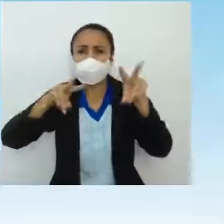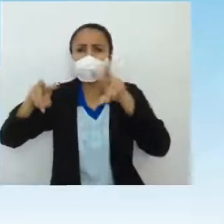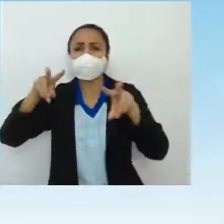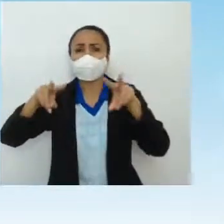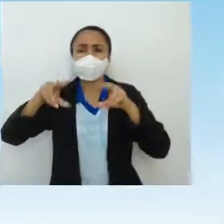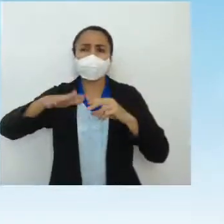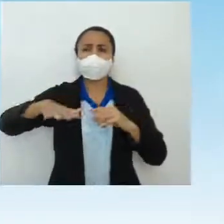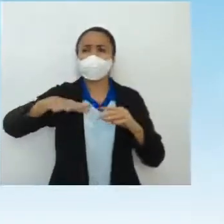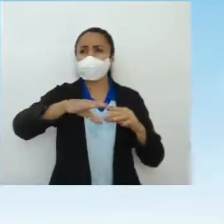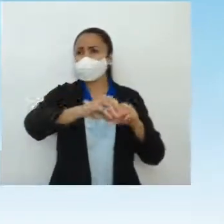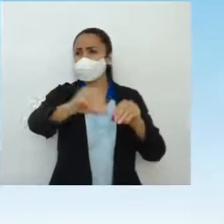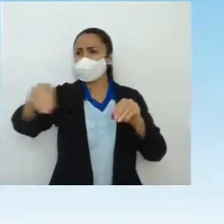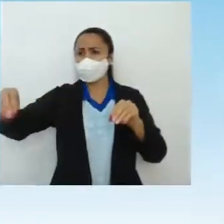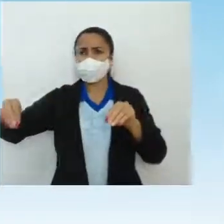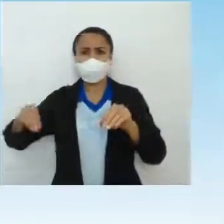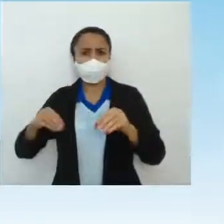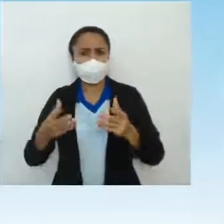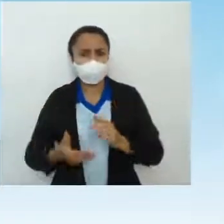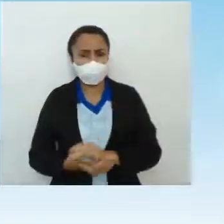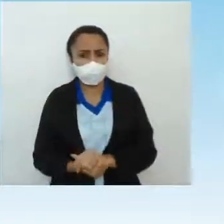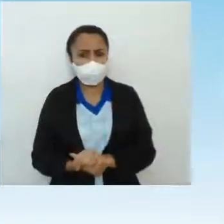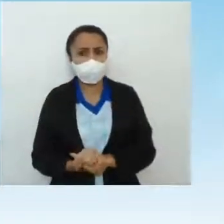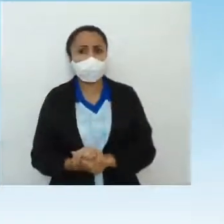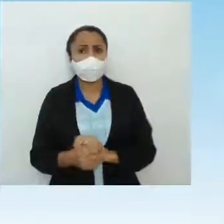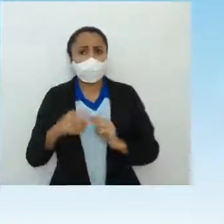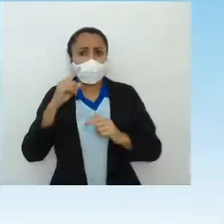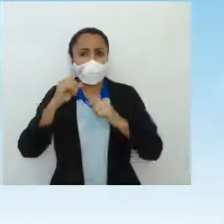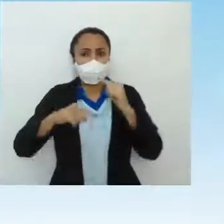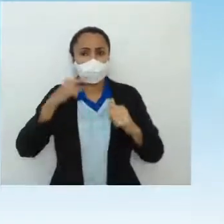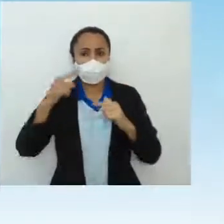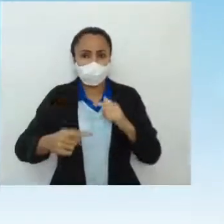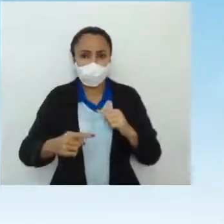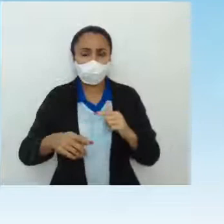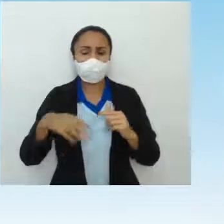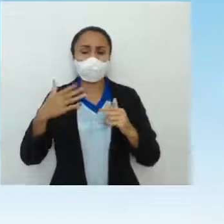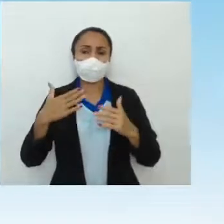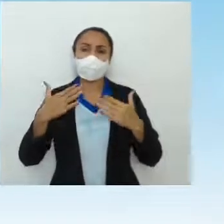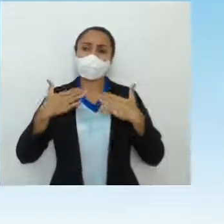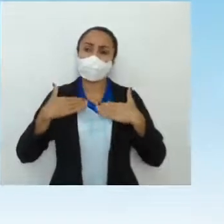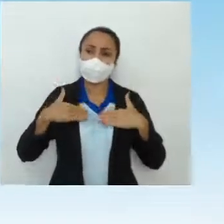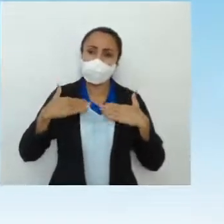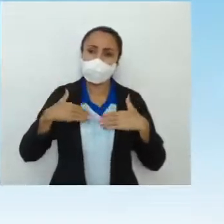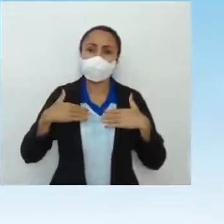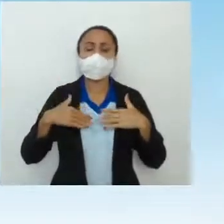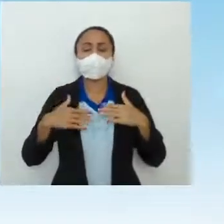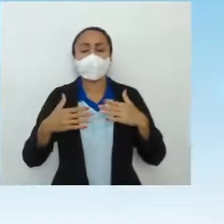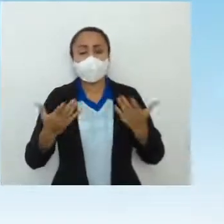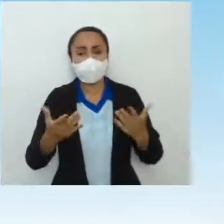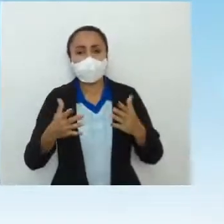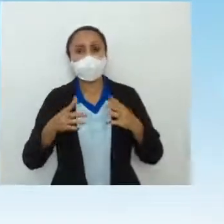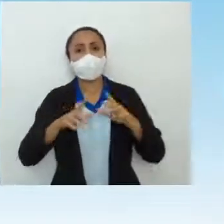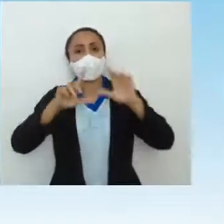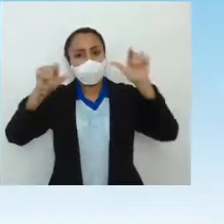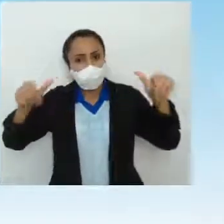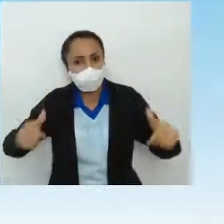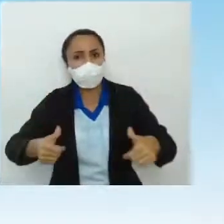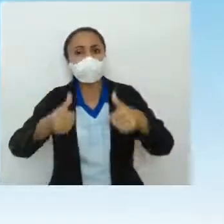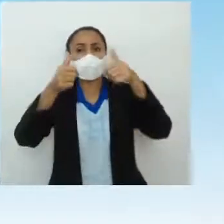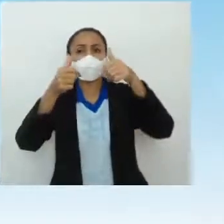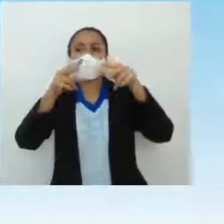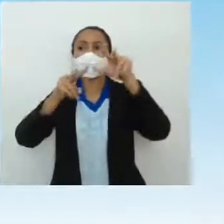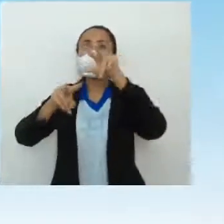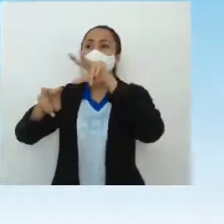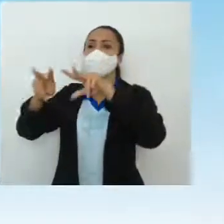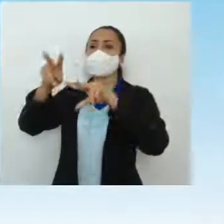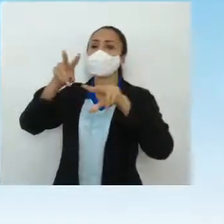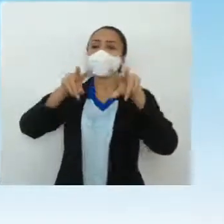seu redor. Contudo, após ali um certo período de tempo, ela começa a recuperar a percepção do ambiente.